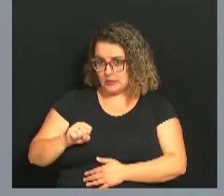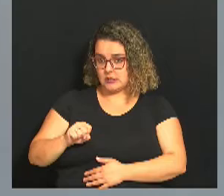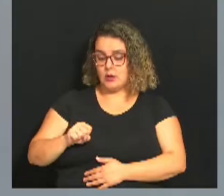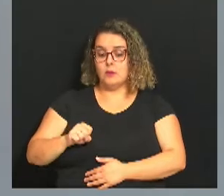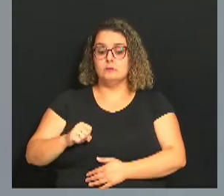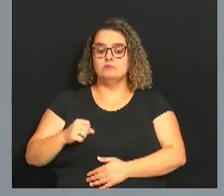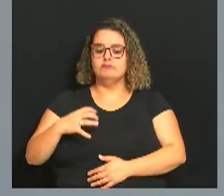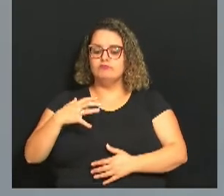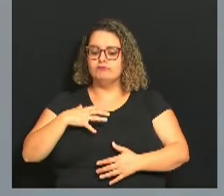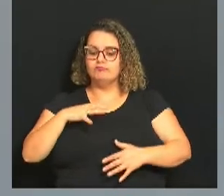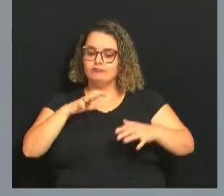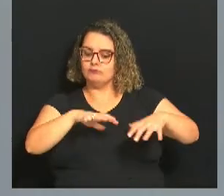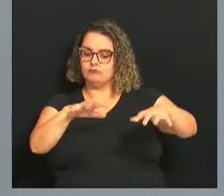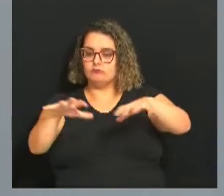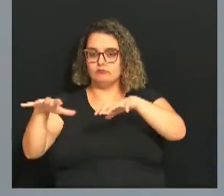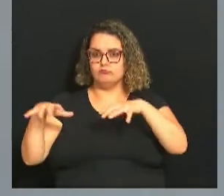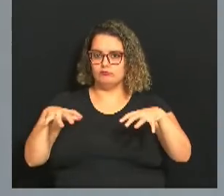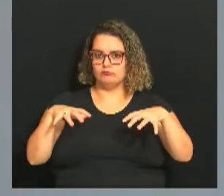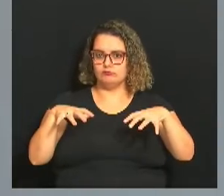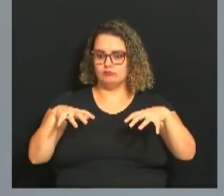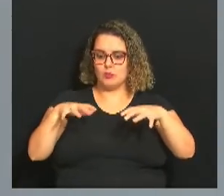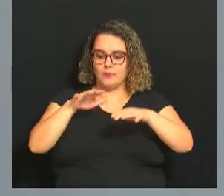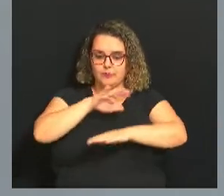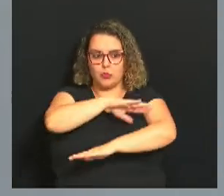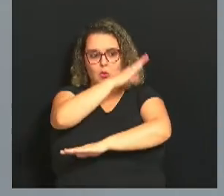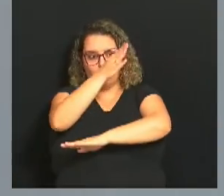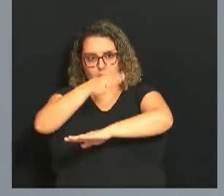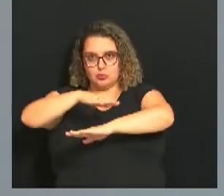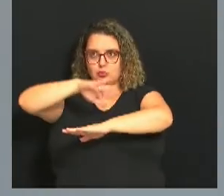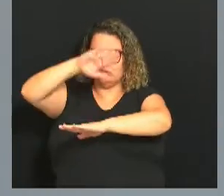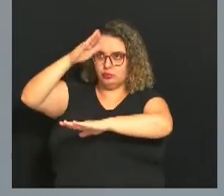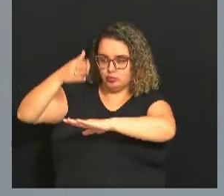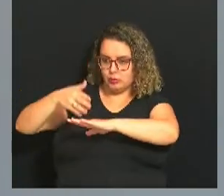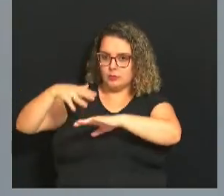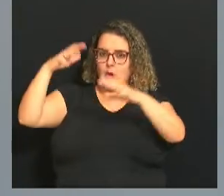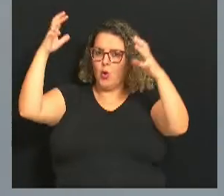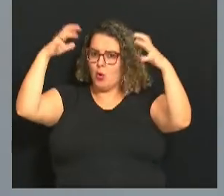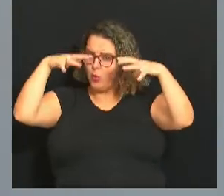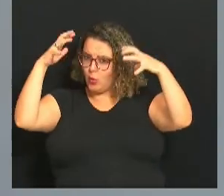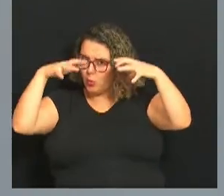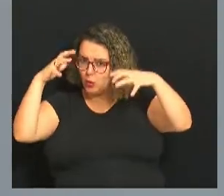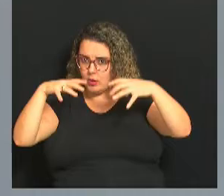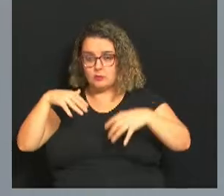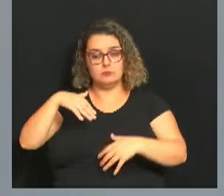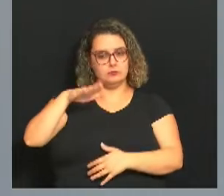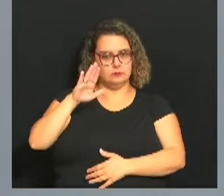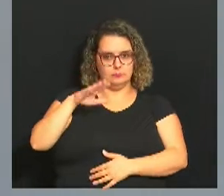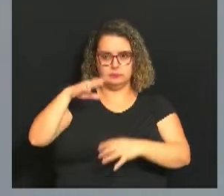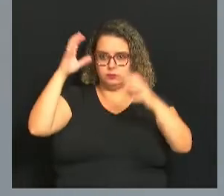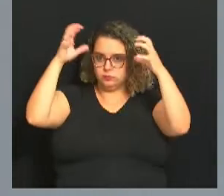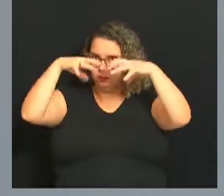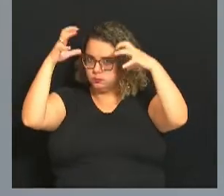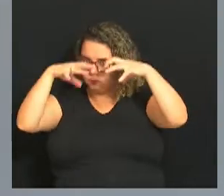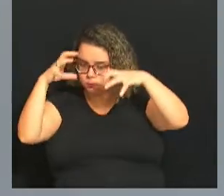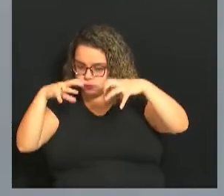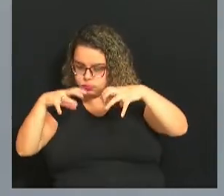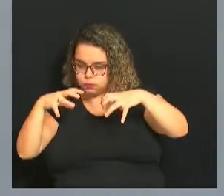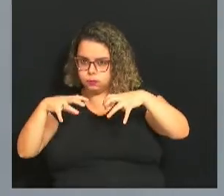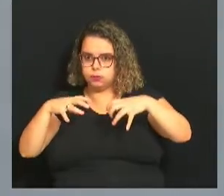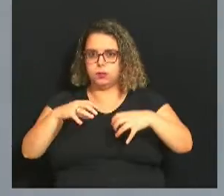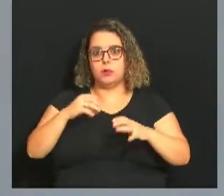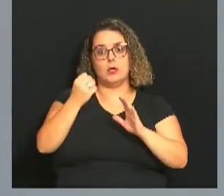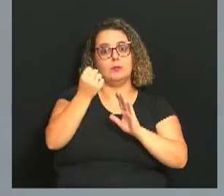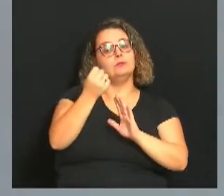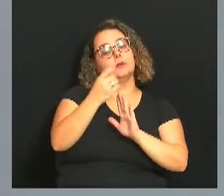favorecem chuvas de grande volume nessa região. Tanto é que a gente tem registros de chuvas de grande volume na década de